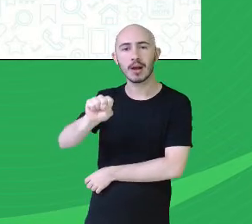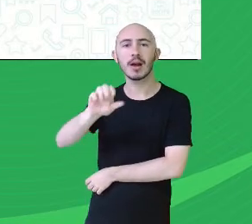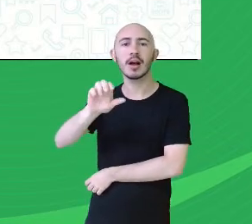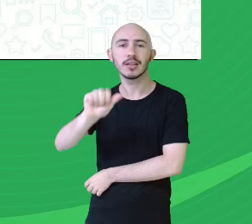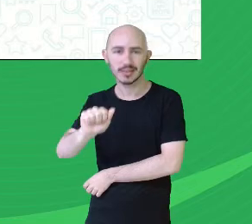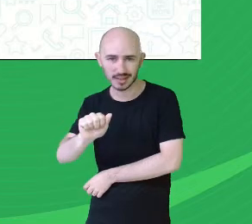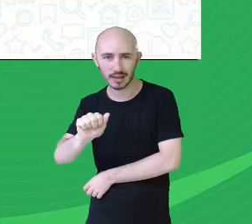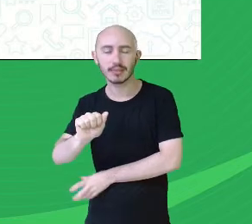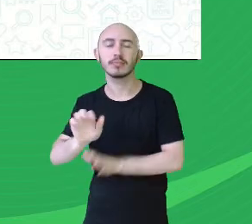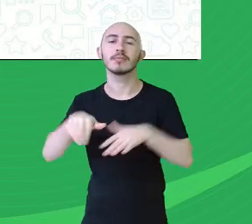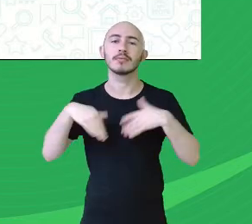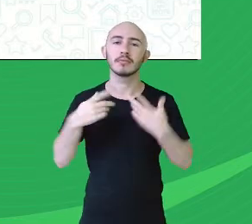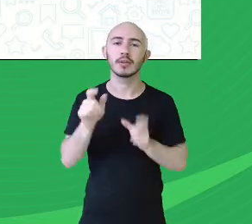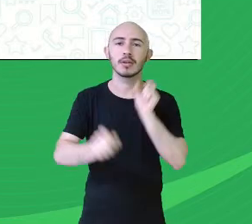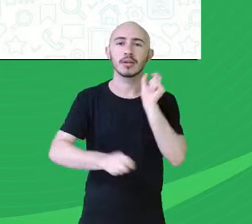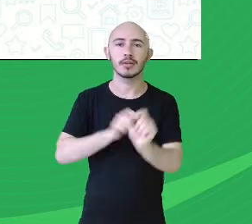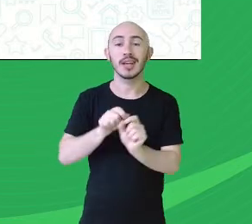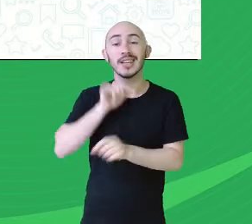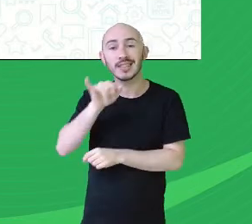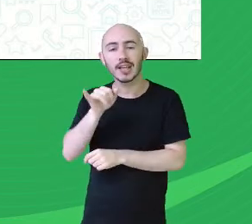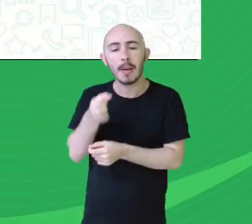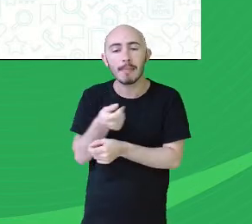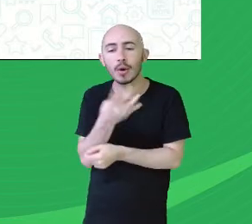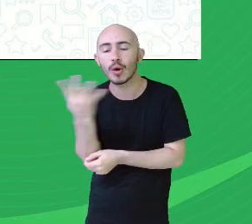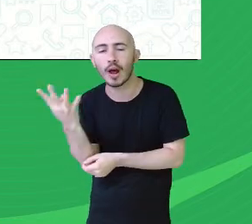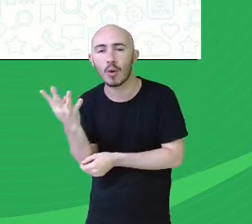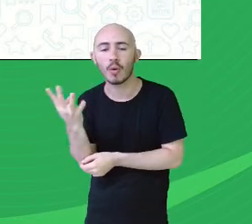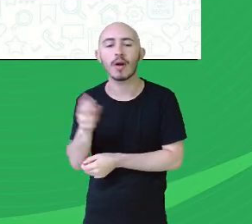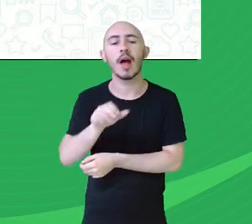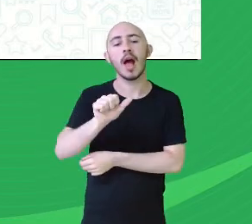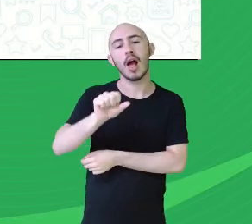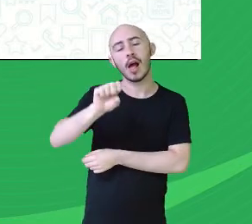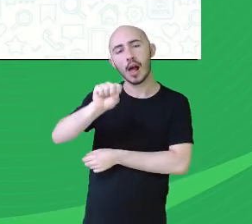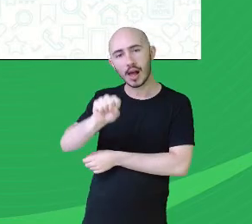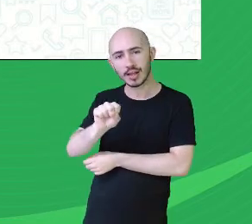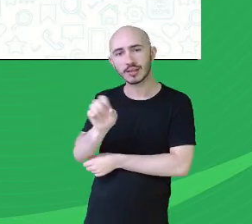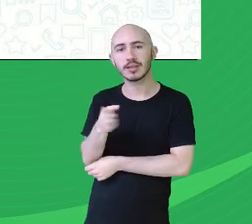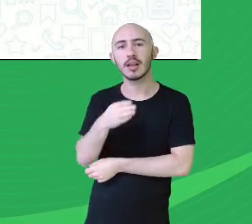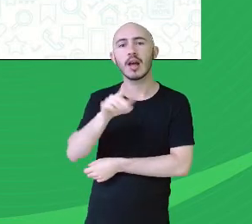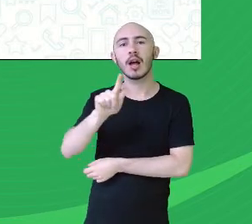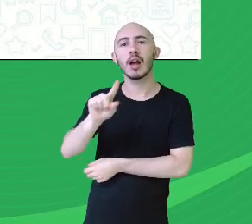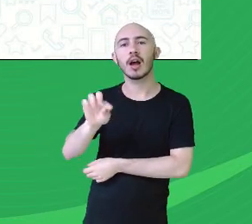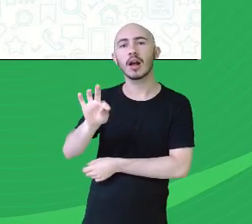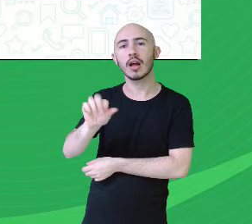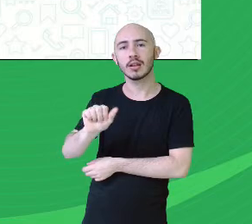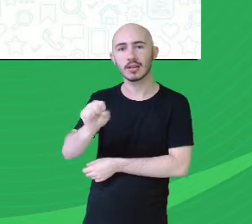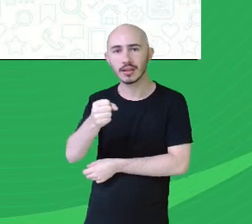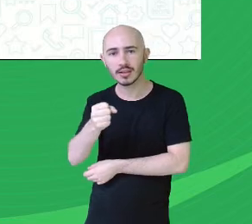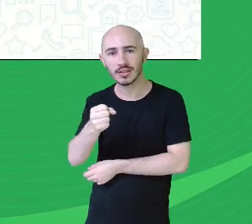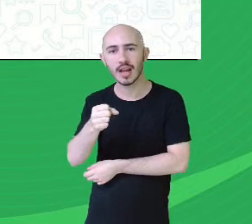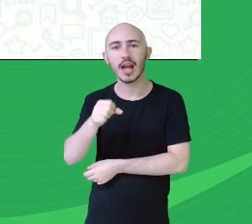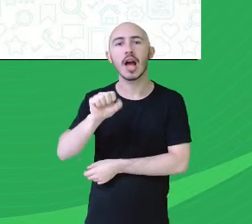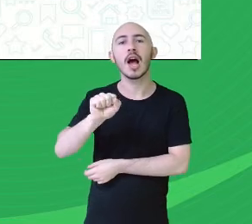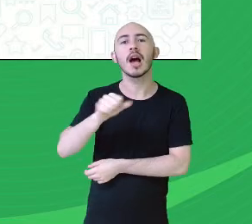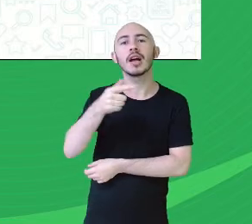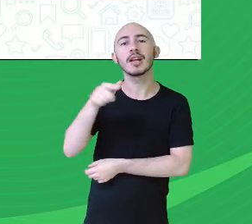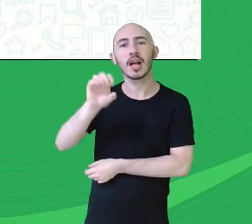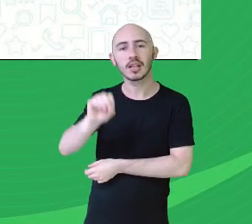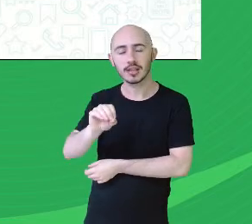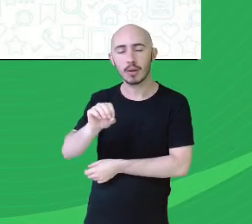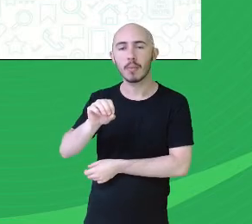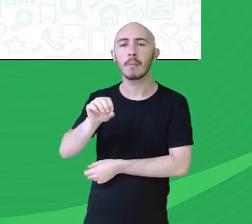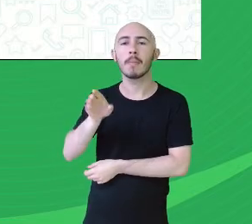falar as gatas são mansas ou os gatos são mansos. Mas eu tenho que fazer a alteração nas outras palavras